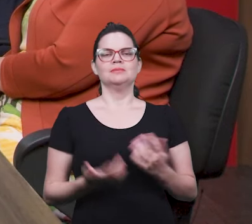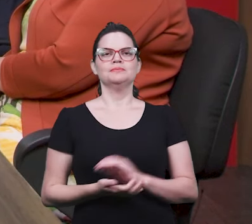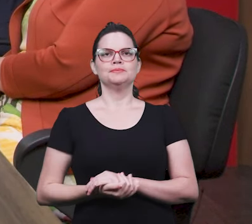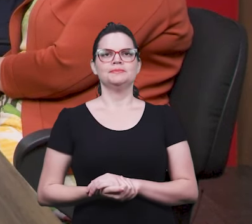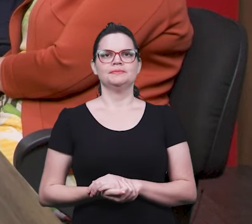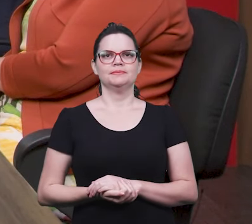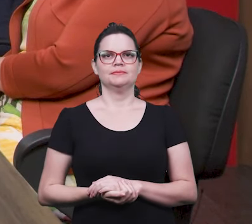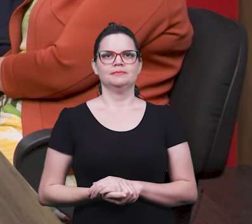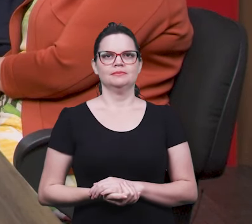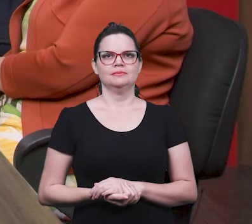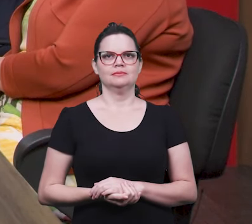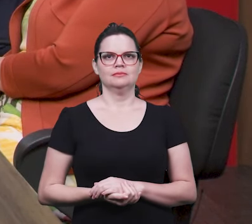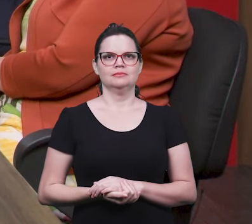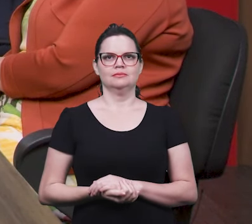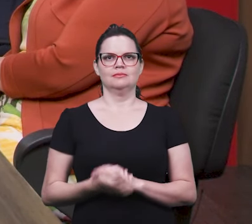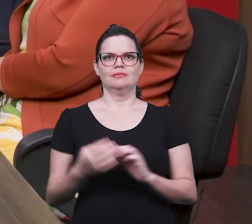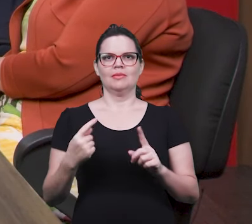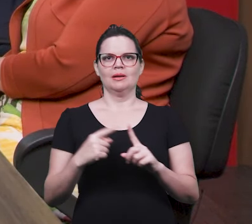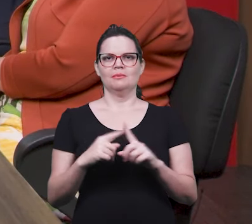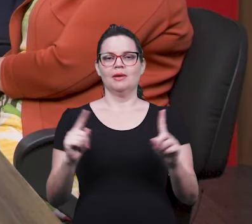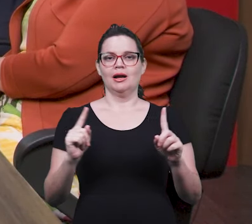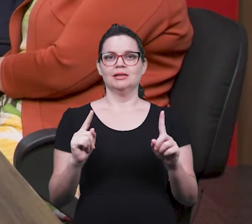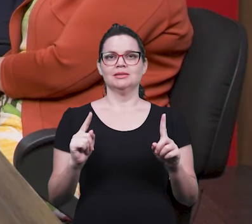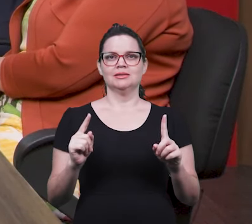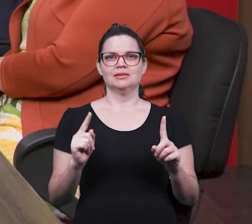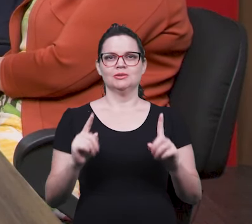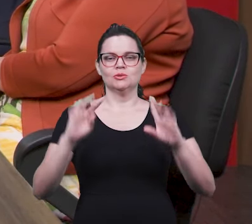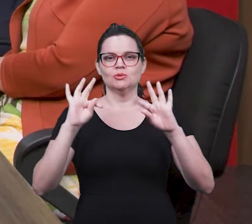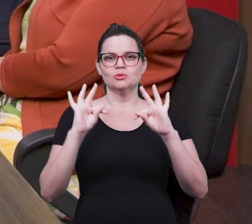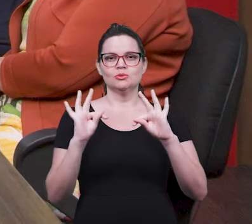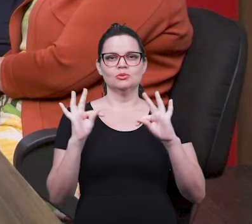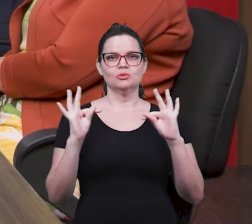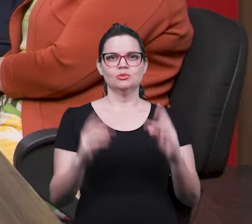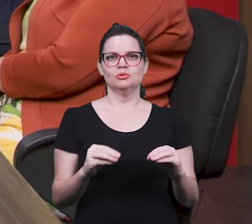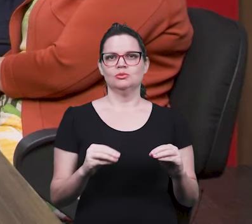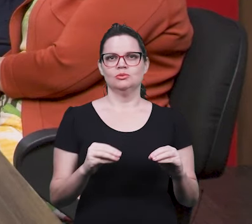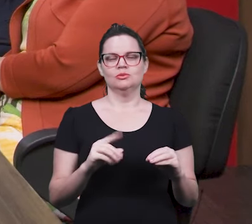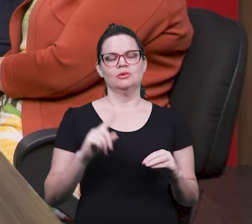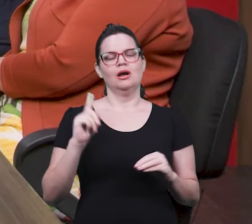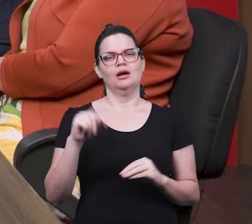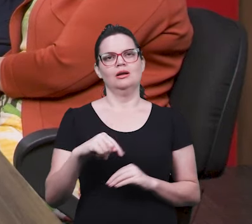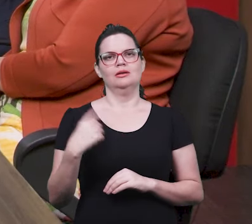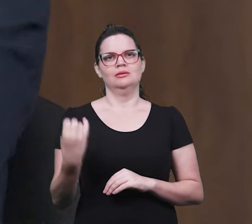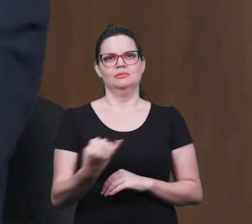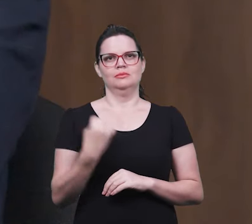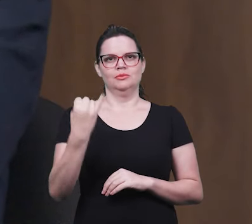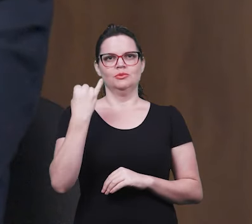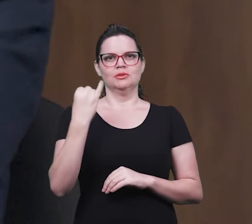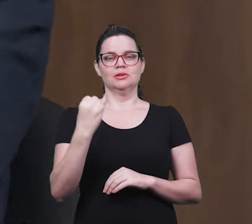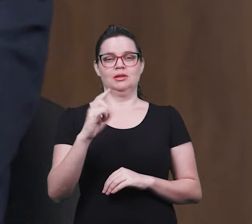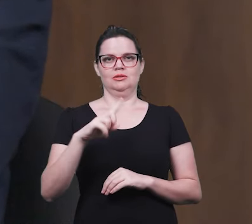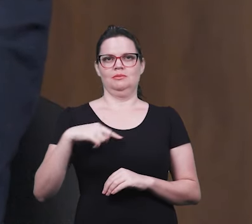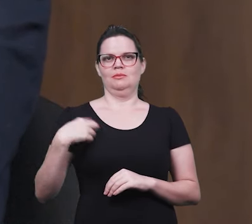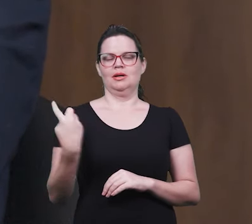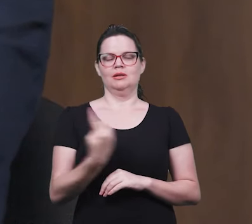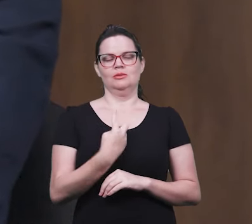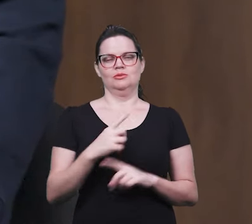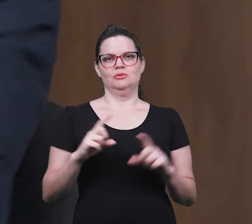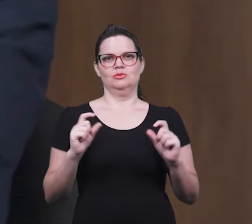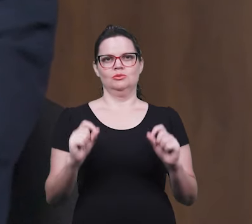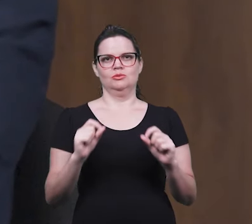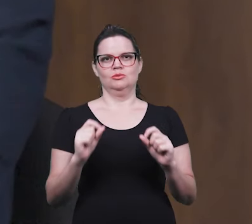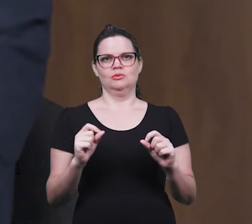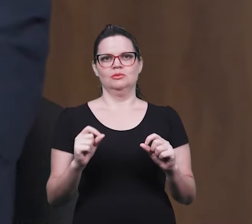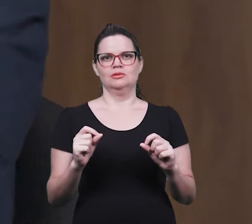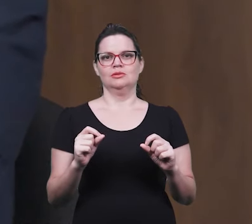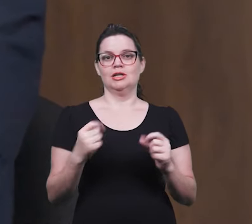coisa. Mas aquilo era importante para a gente fazer,